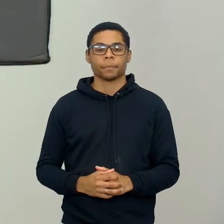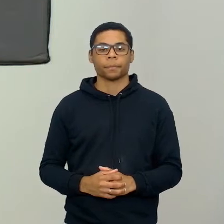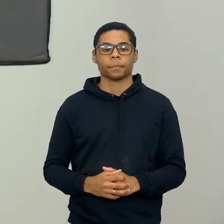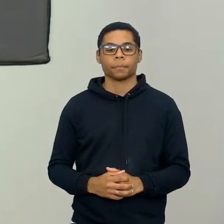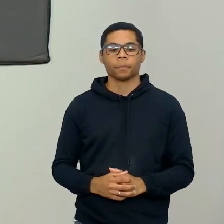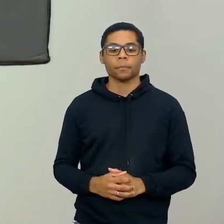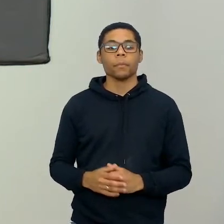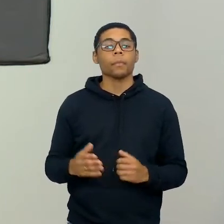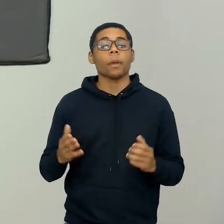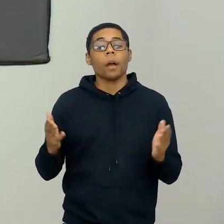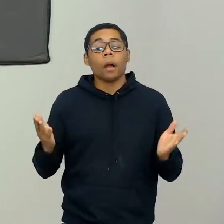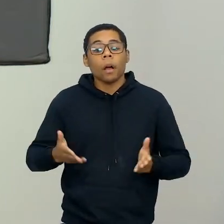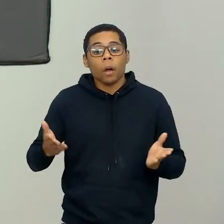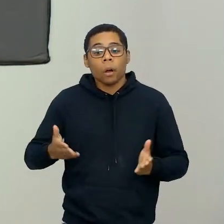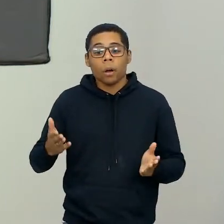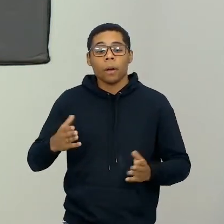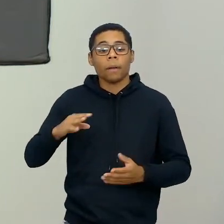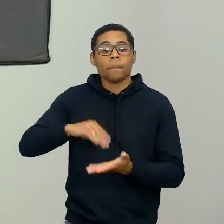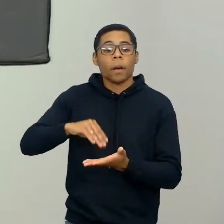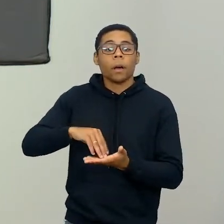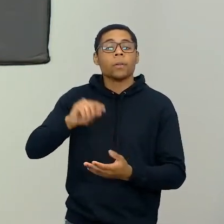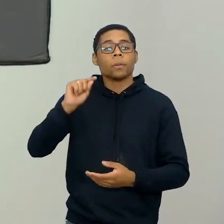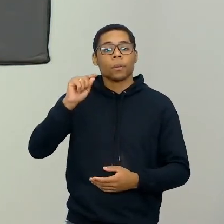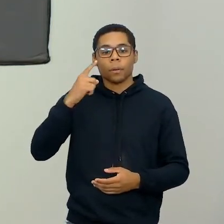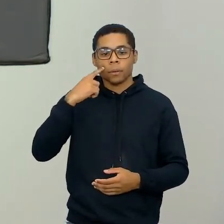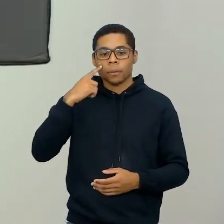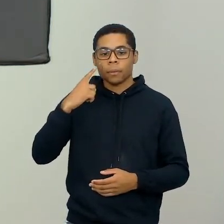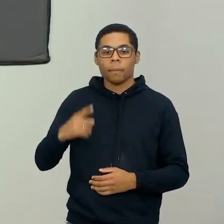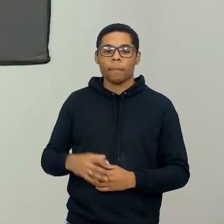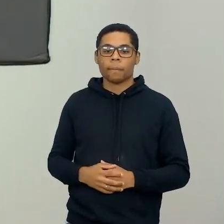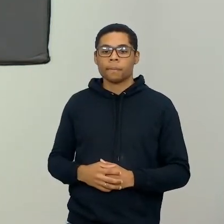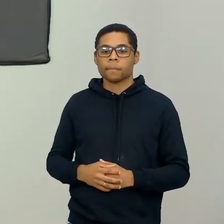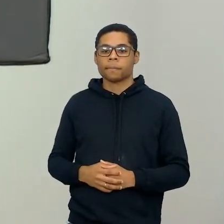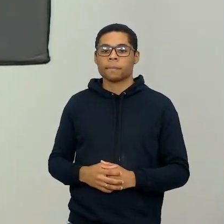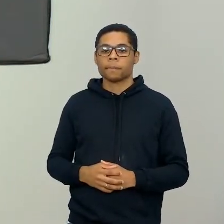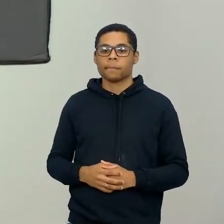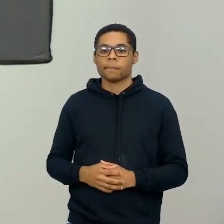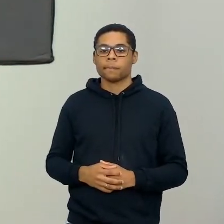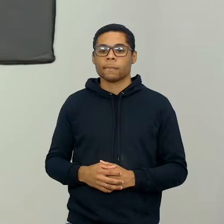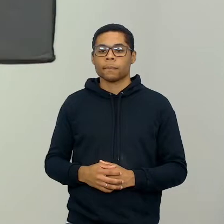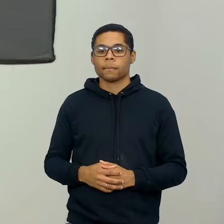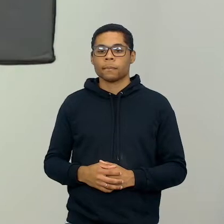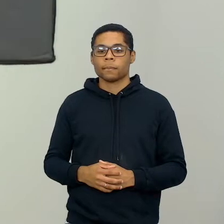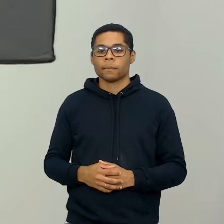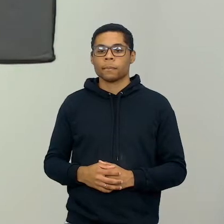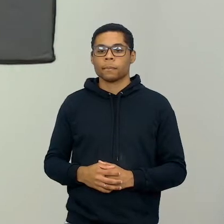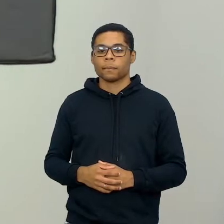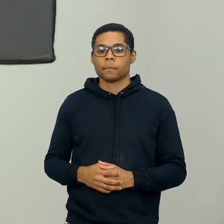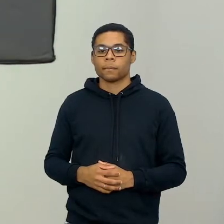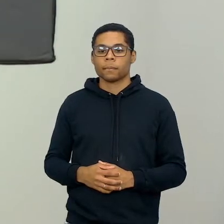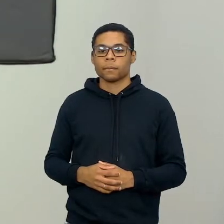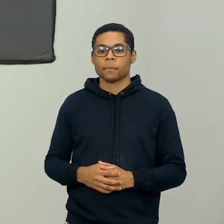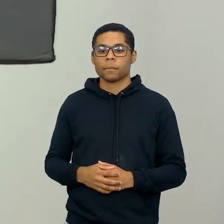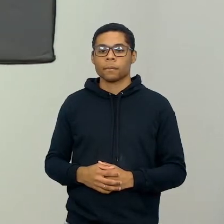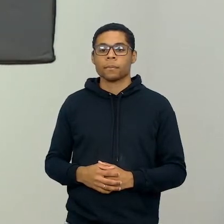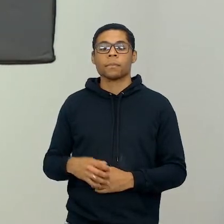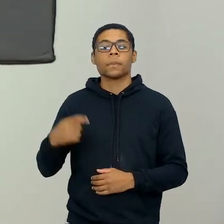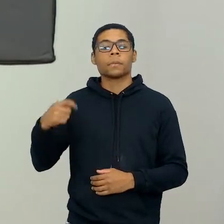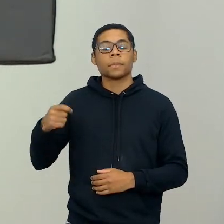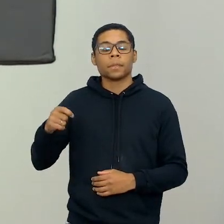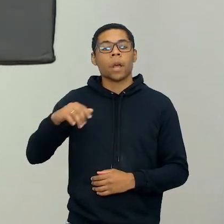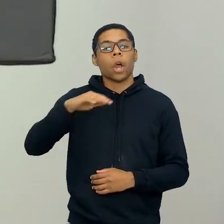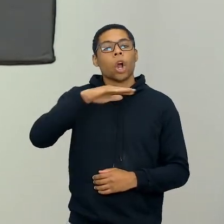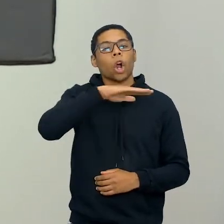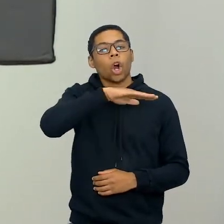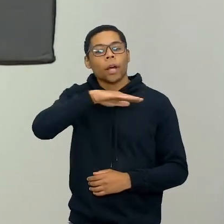e agora só falta, olha o que, ó, só falta a gente vir aqui e cortar, né, fazer aqui o